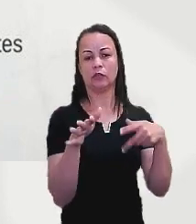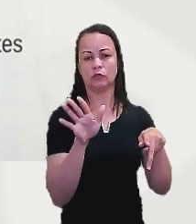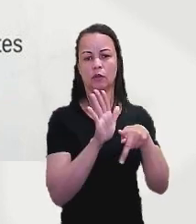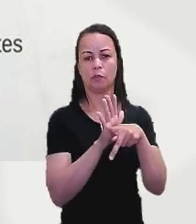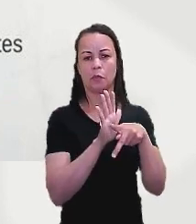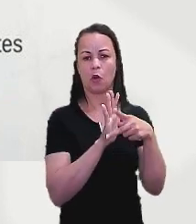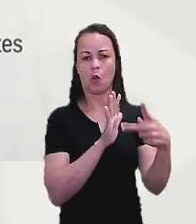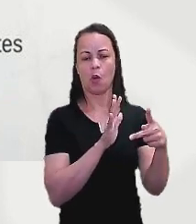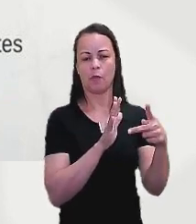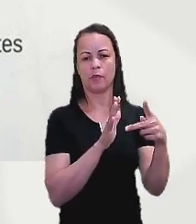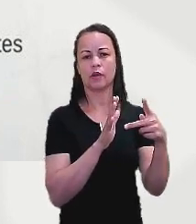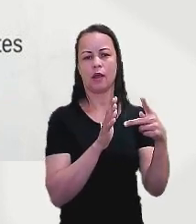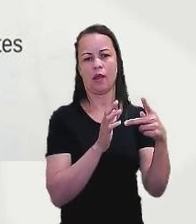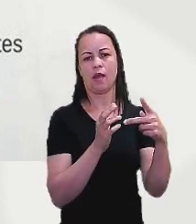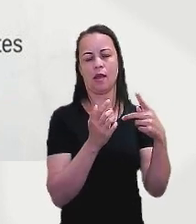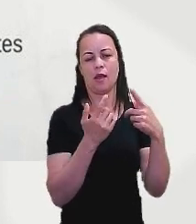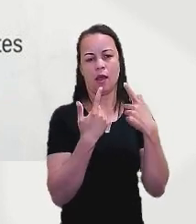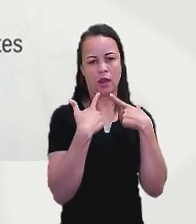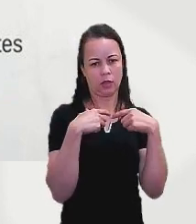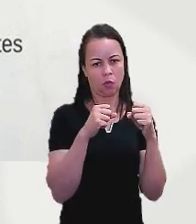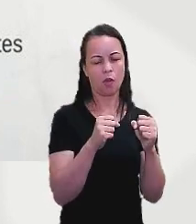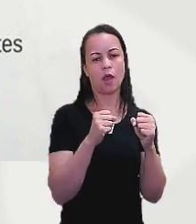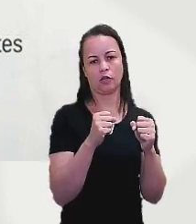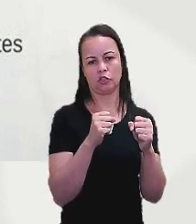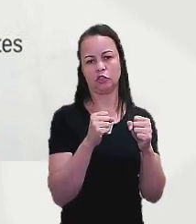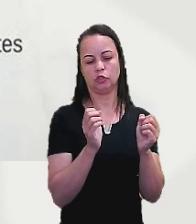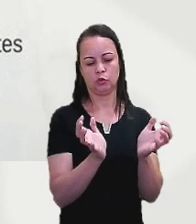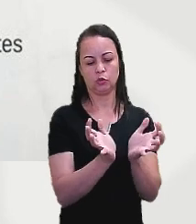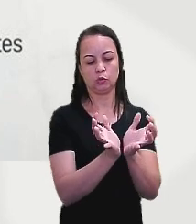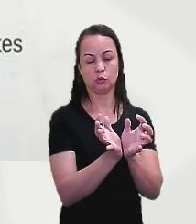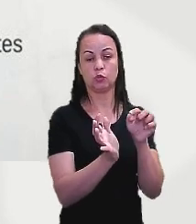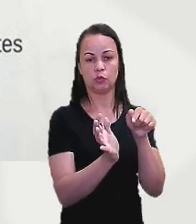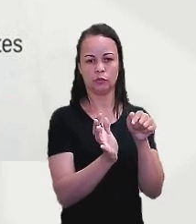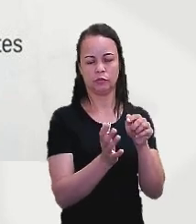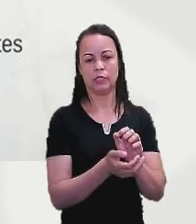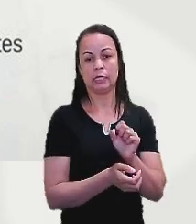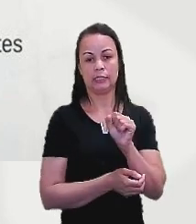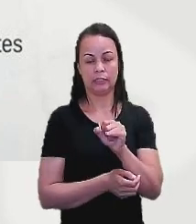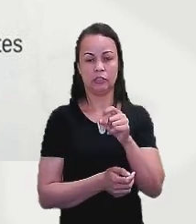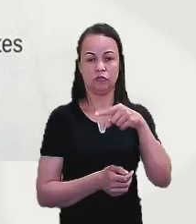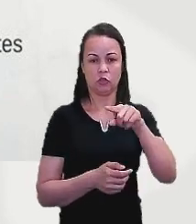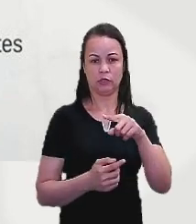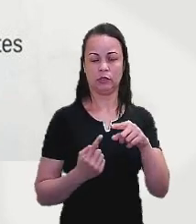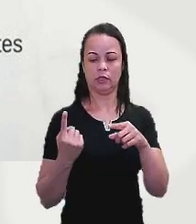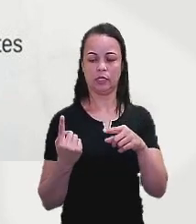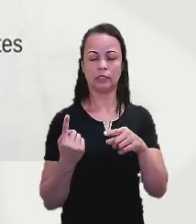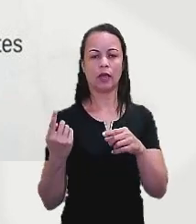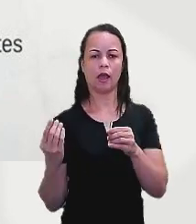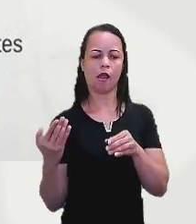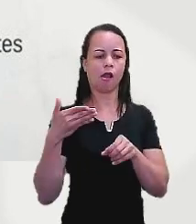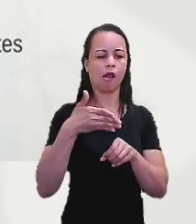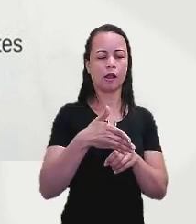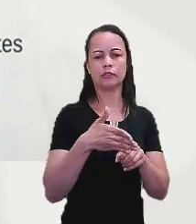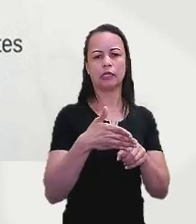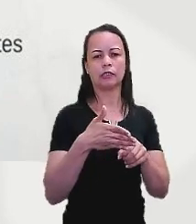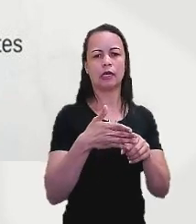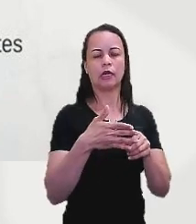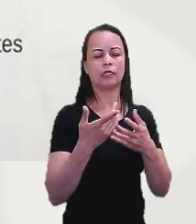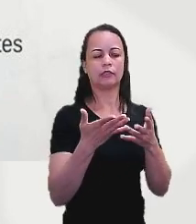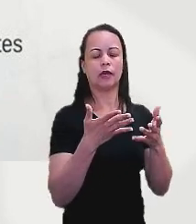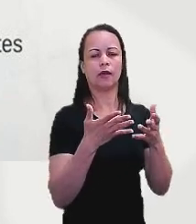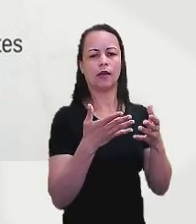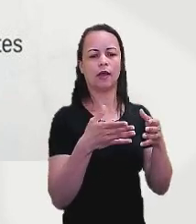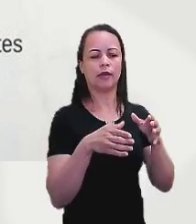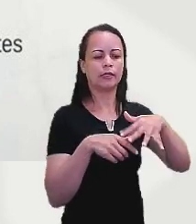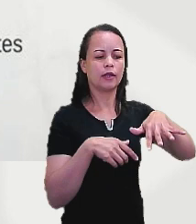própria e para aquele grupo. Se você está no meio desse grupo e você não é da área de advogados, você vai ficar